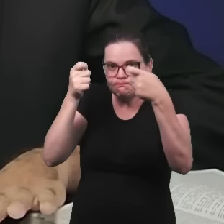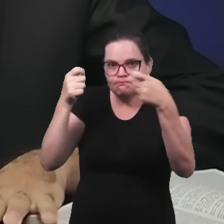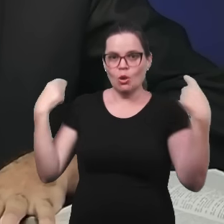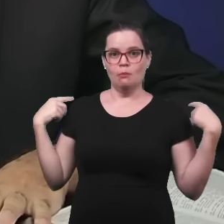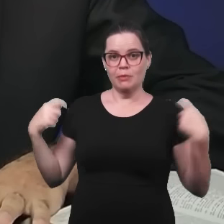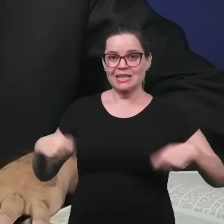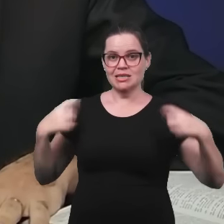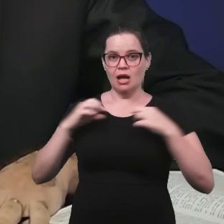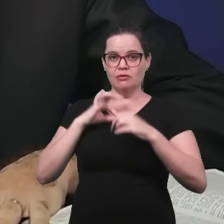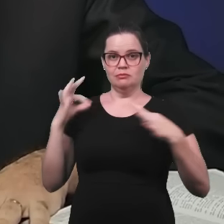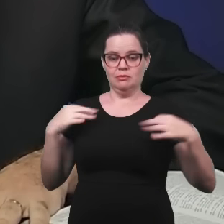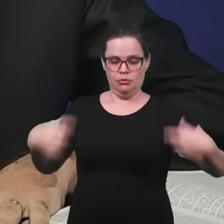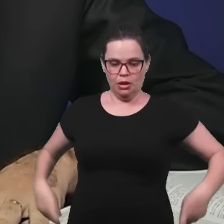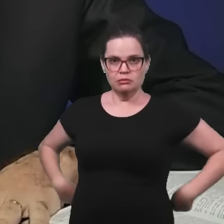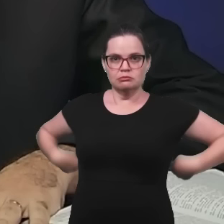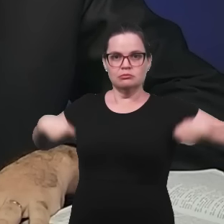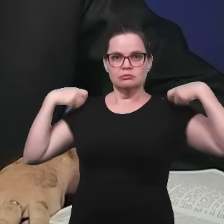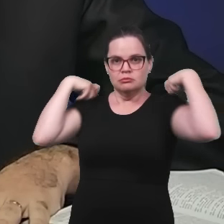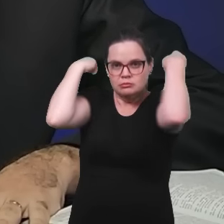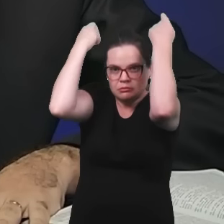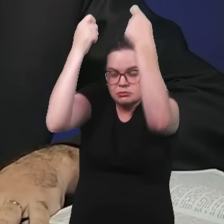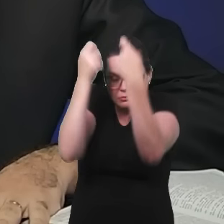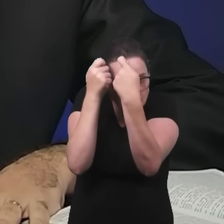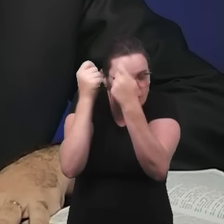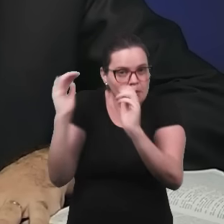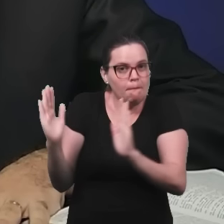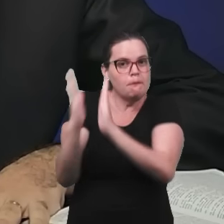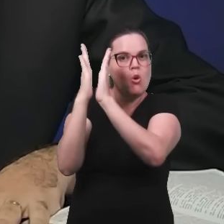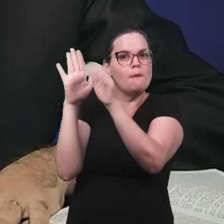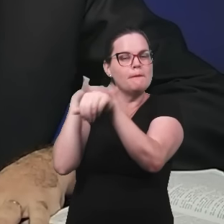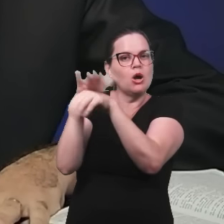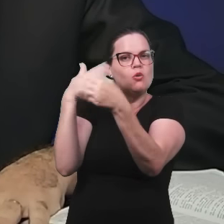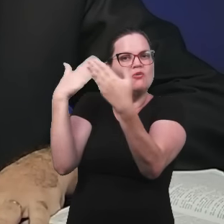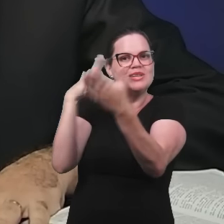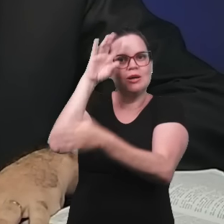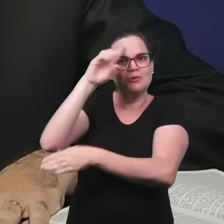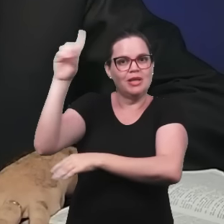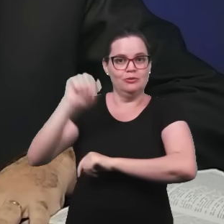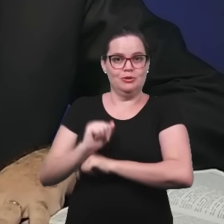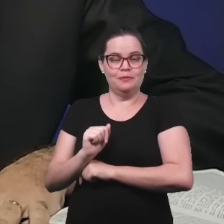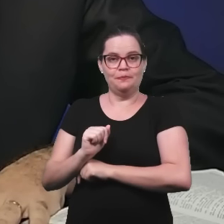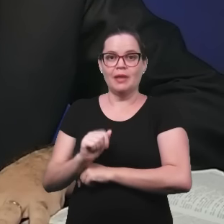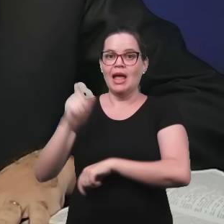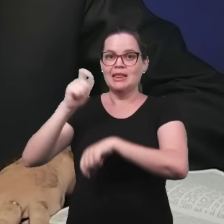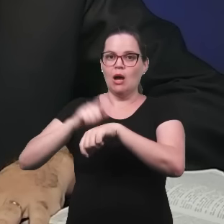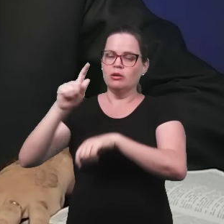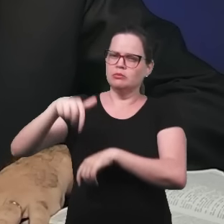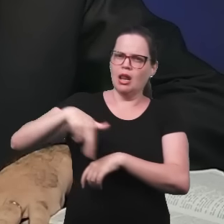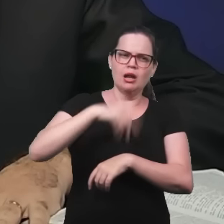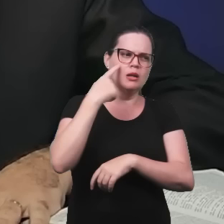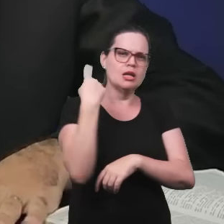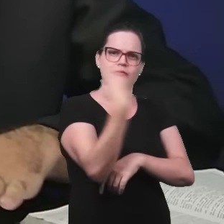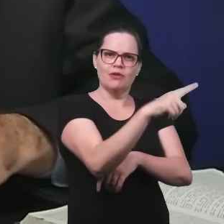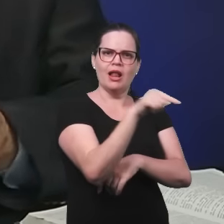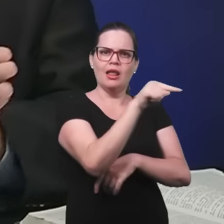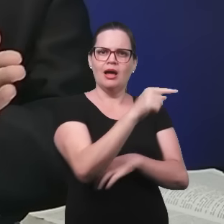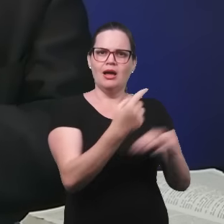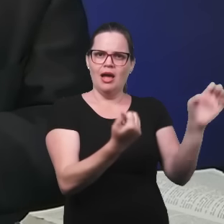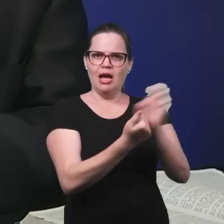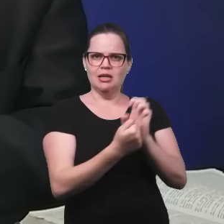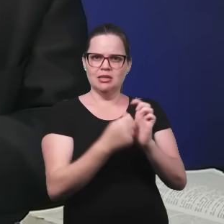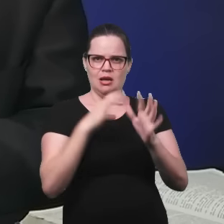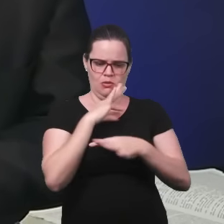capa. Quando ele encontra Eliseu, ele lança sobre Eliseu a capa. Quando ele vai passar o Jordão, a palavra diz